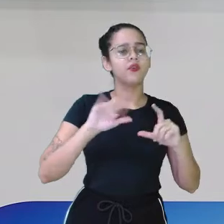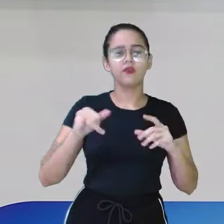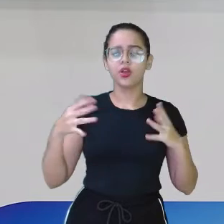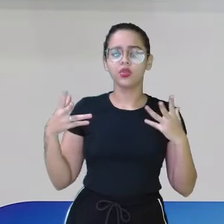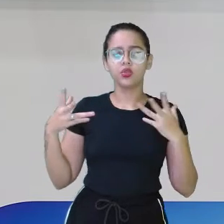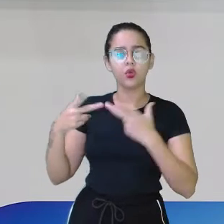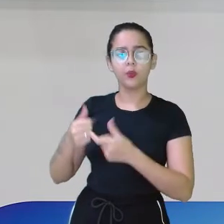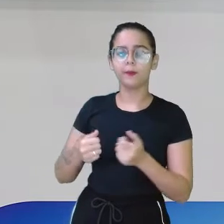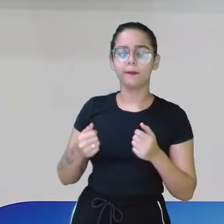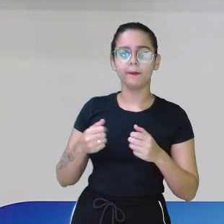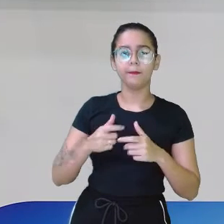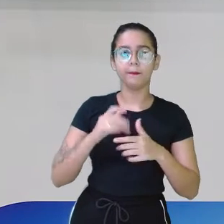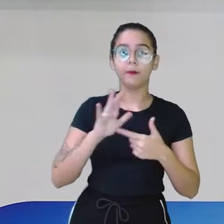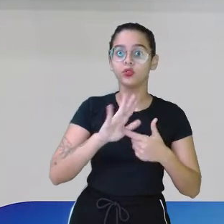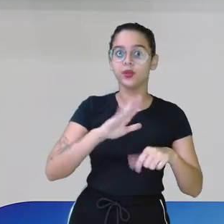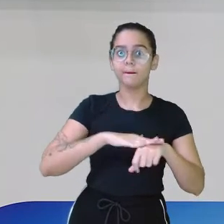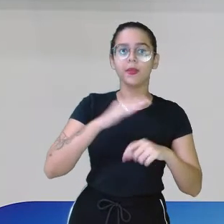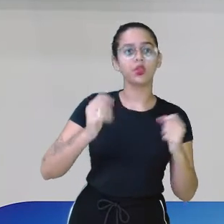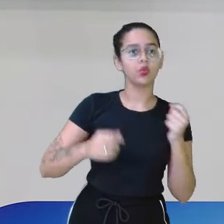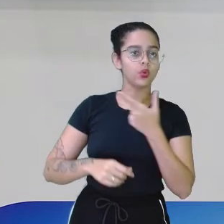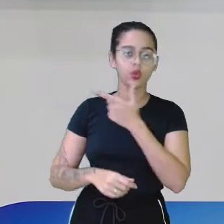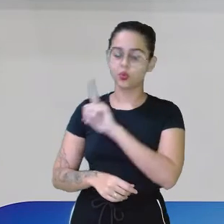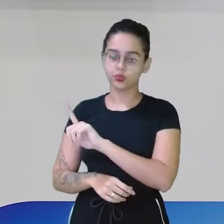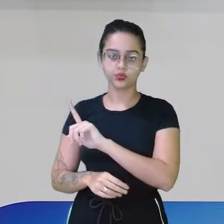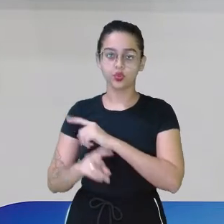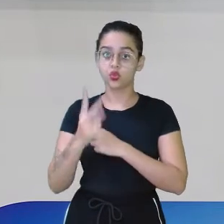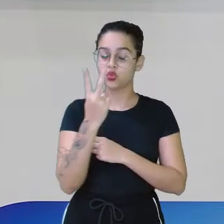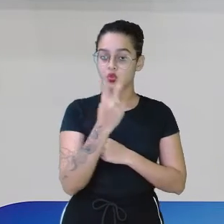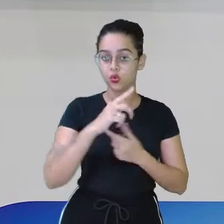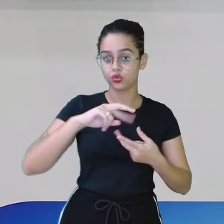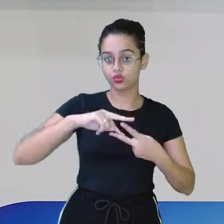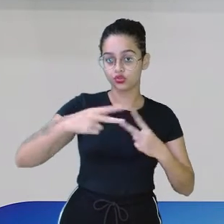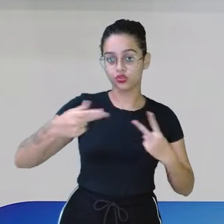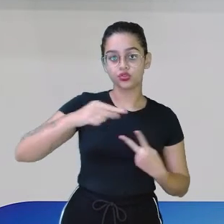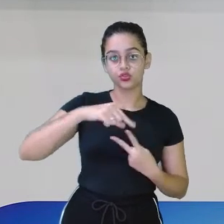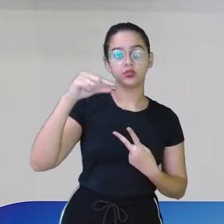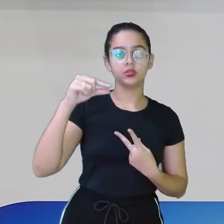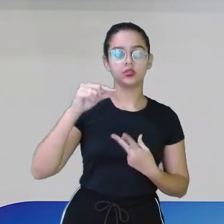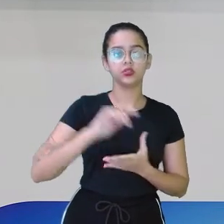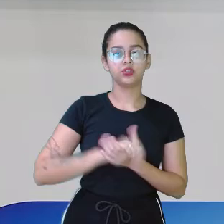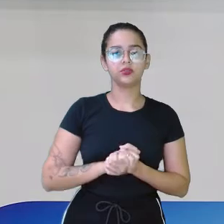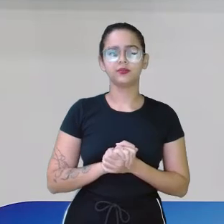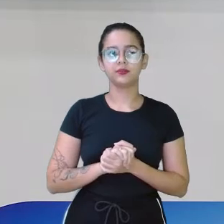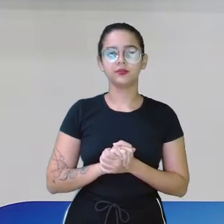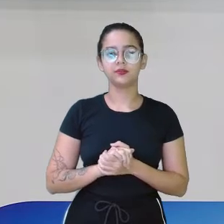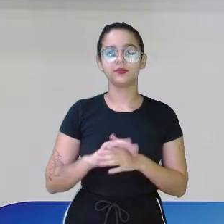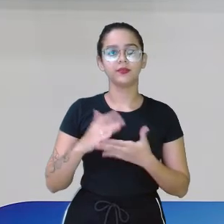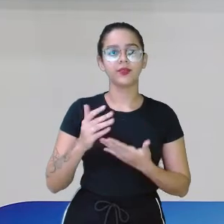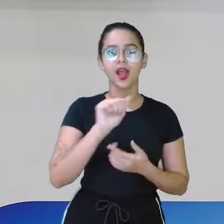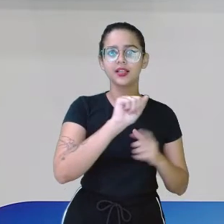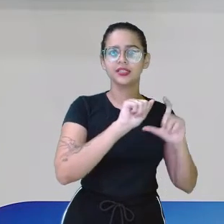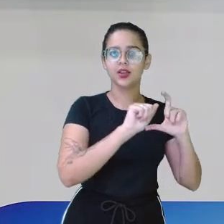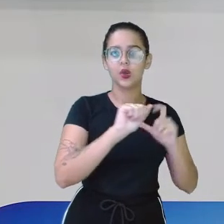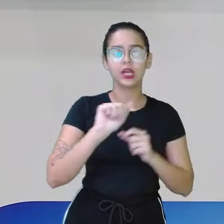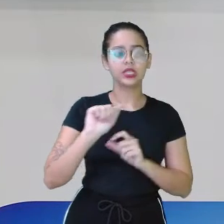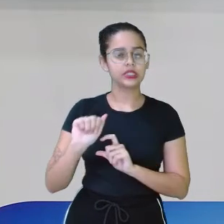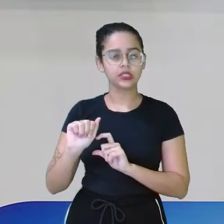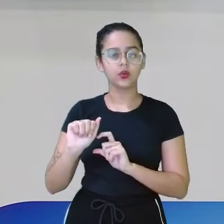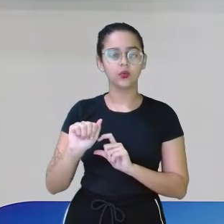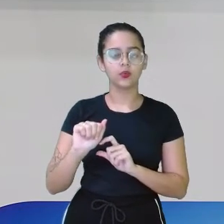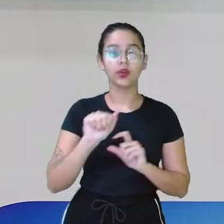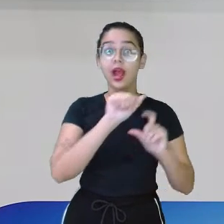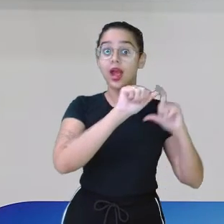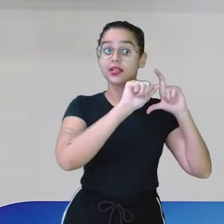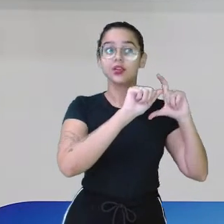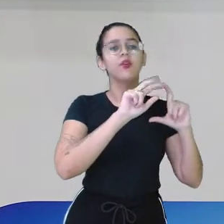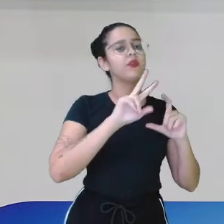ao azinho. Entenderam? São 2 genes aí, né? O azão e o azinho. Então, esse azão, ele vai